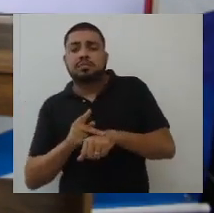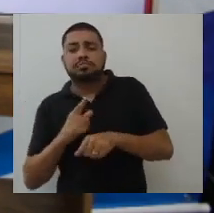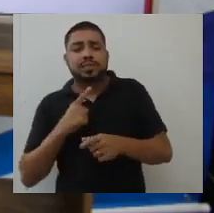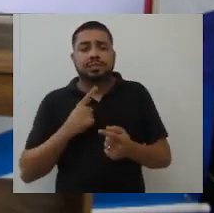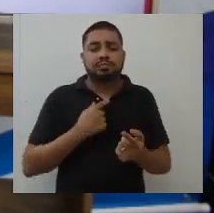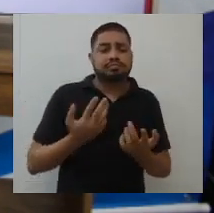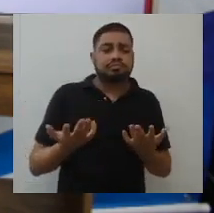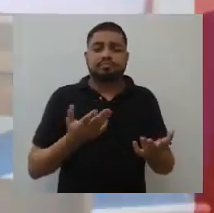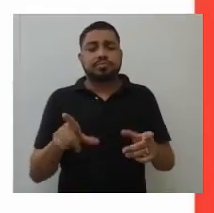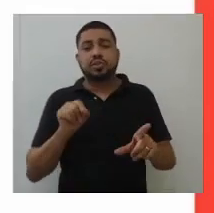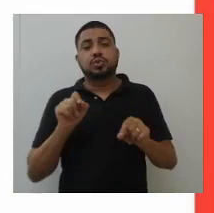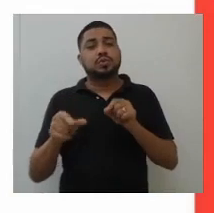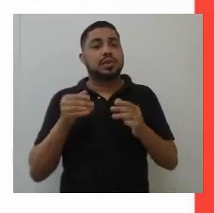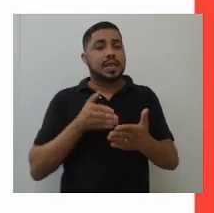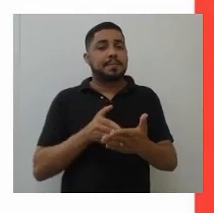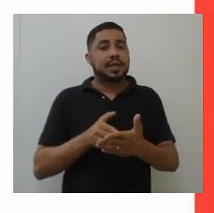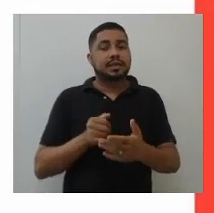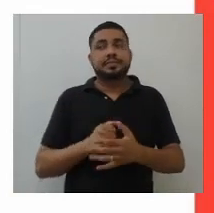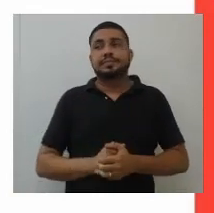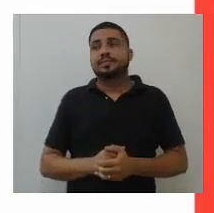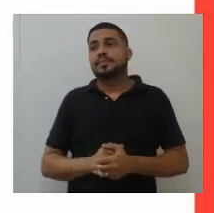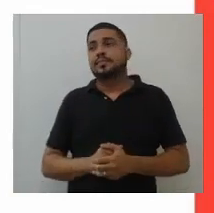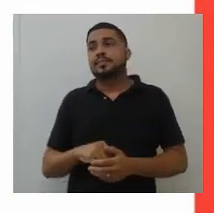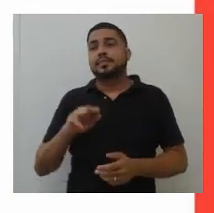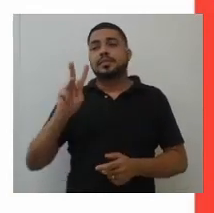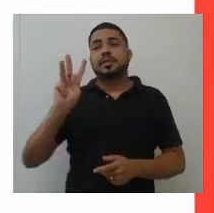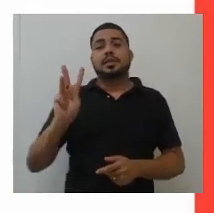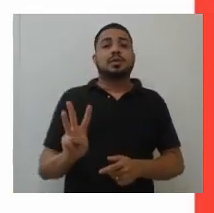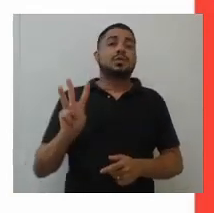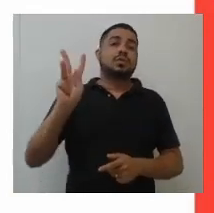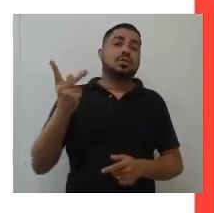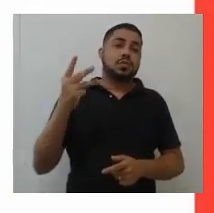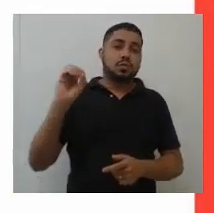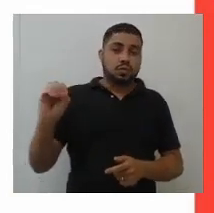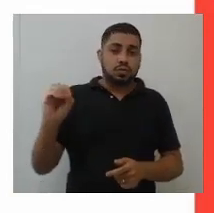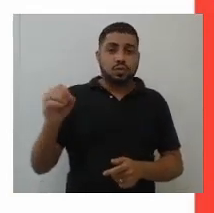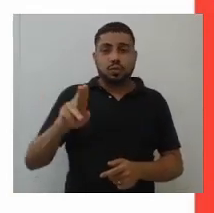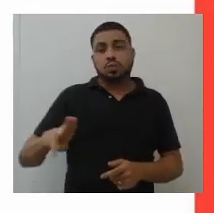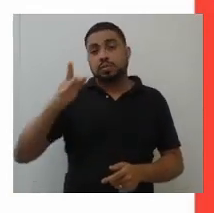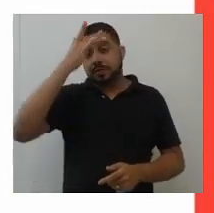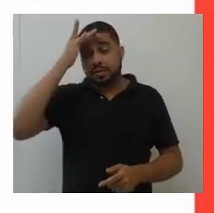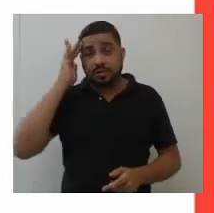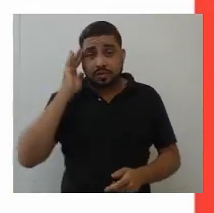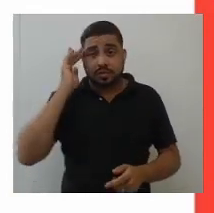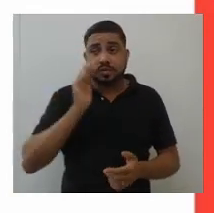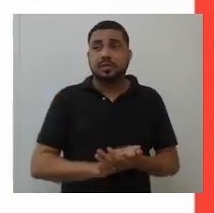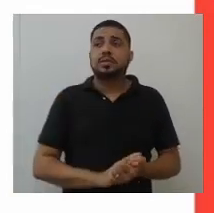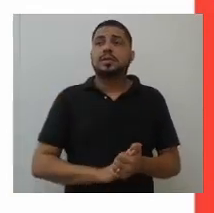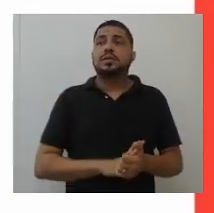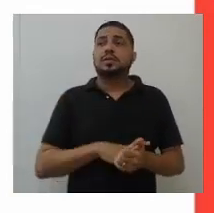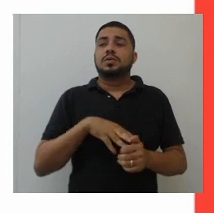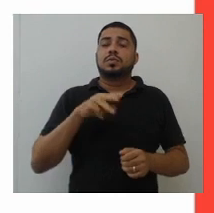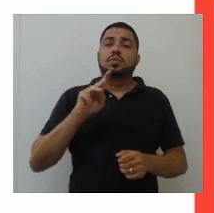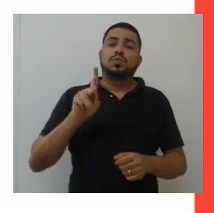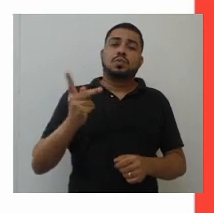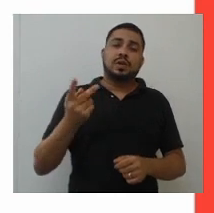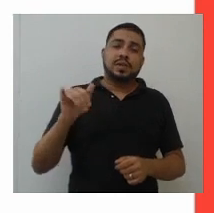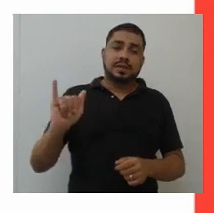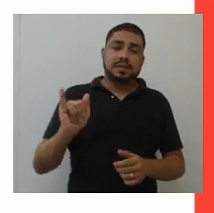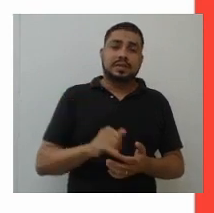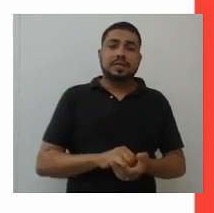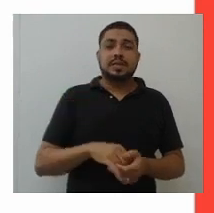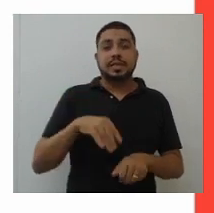escolha limitada aí, tá bom? O who eu utilizo para pessoas. When, tempo, que significa quando. When is your